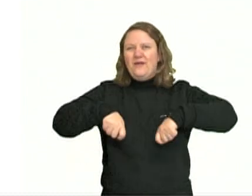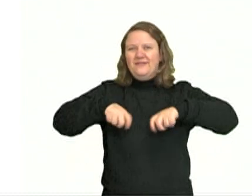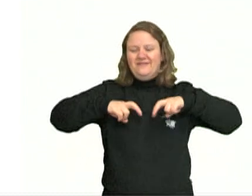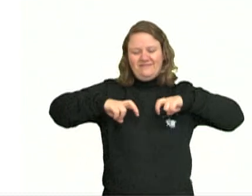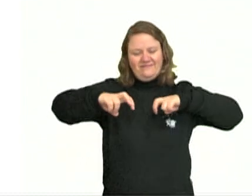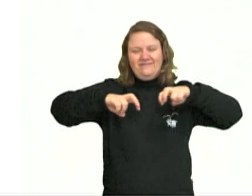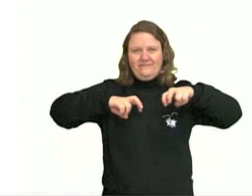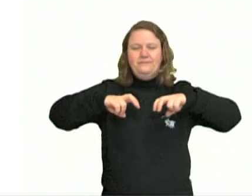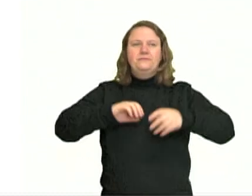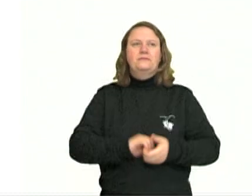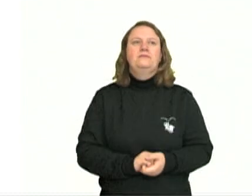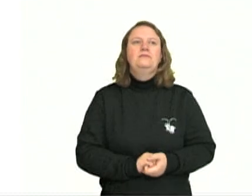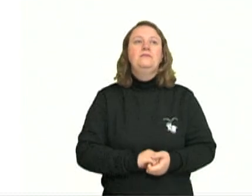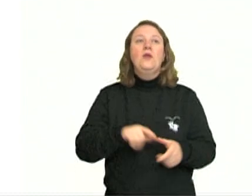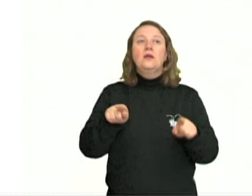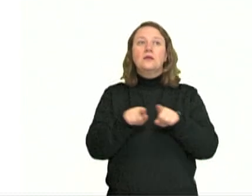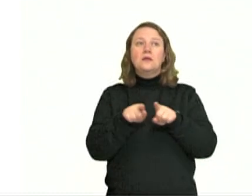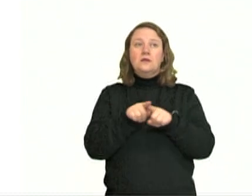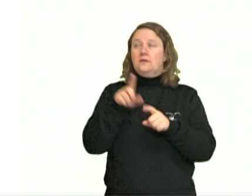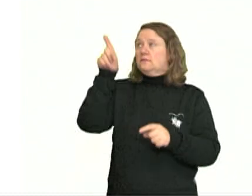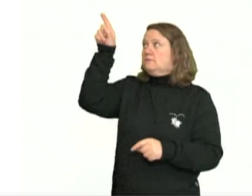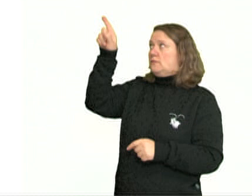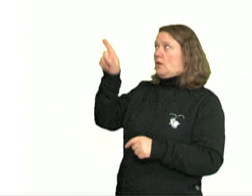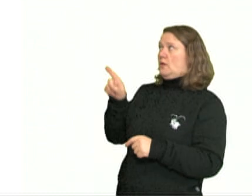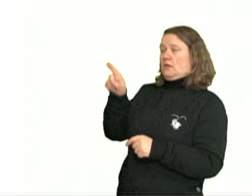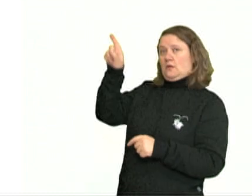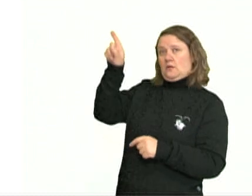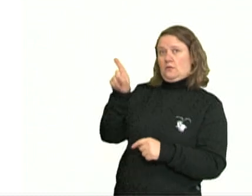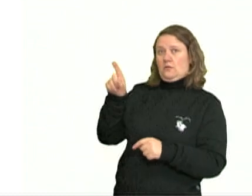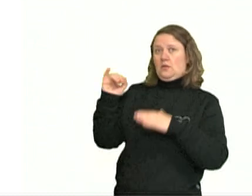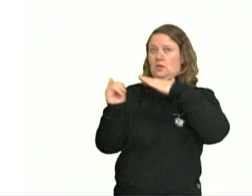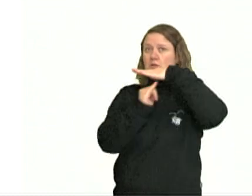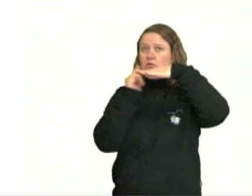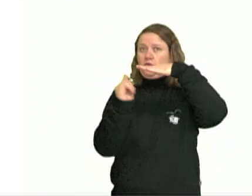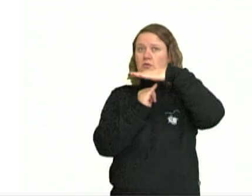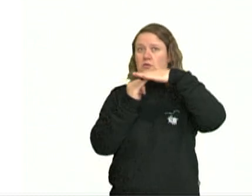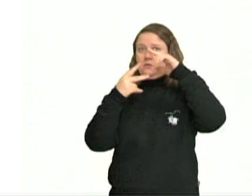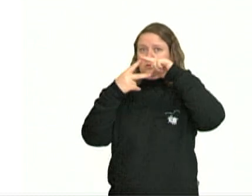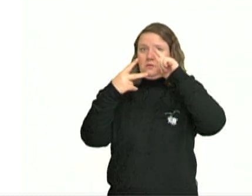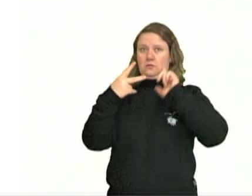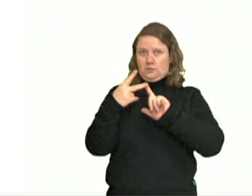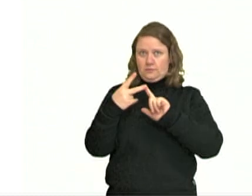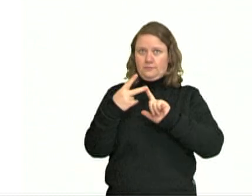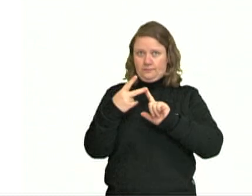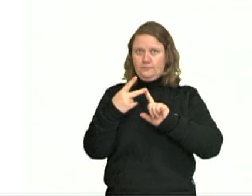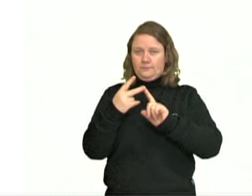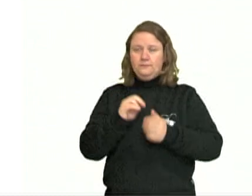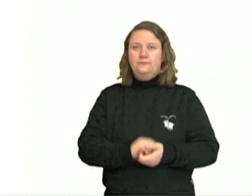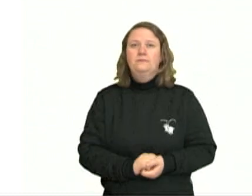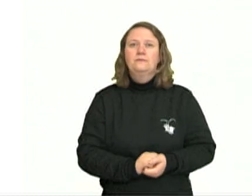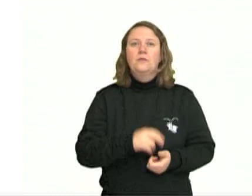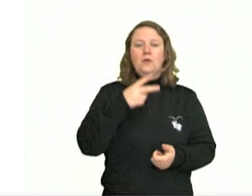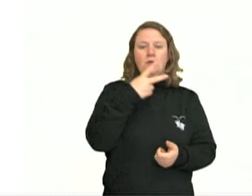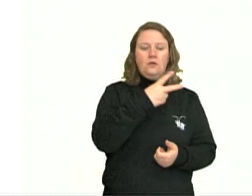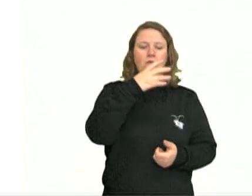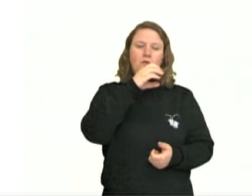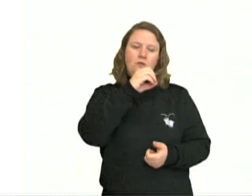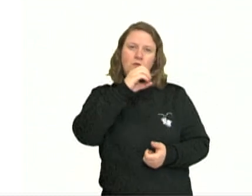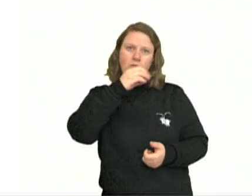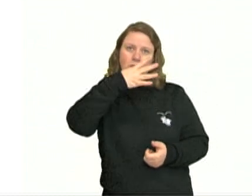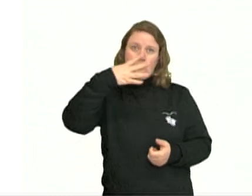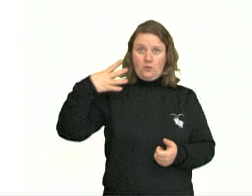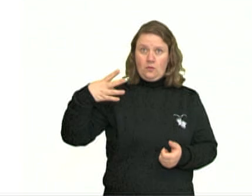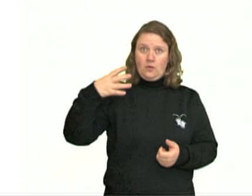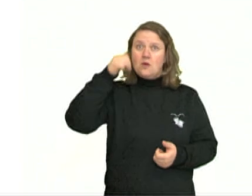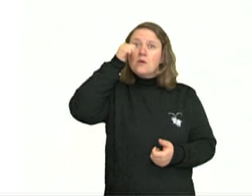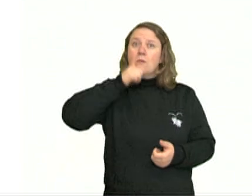no slide, que vocês podem estar conferindo. Em 2004, em Atenas, as mulheres